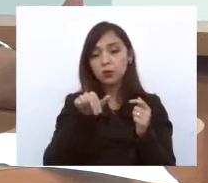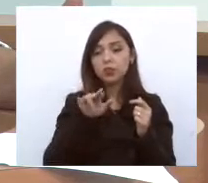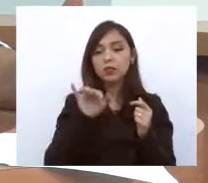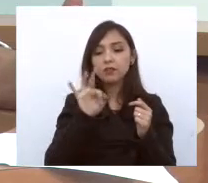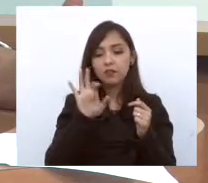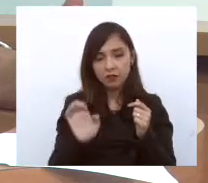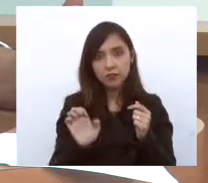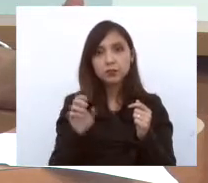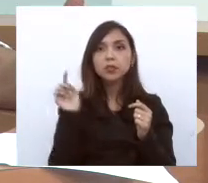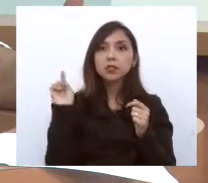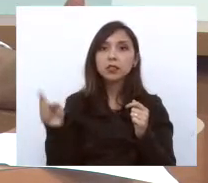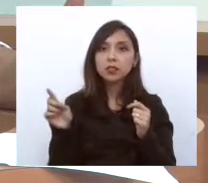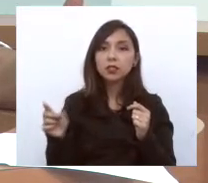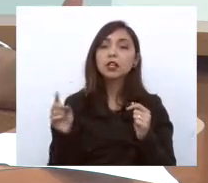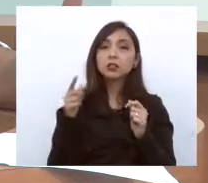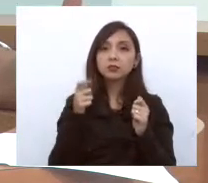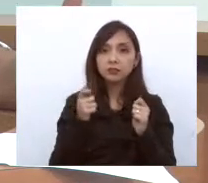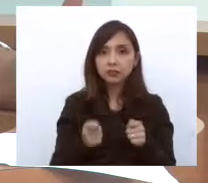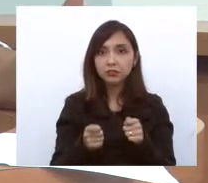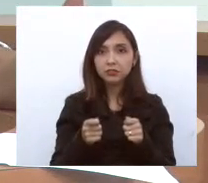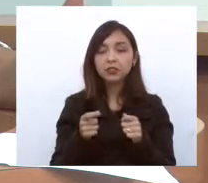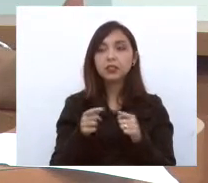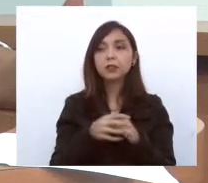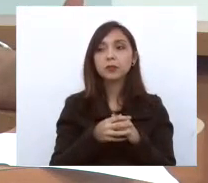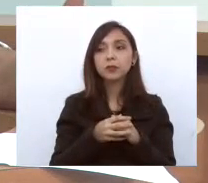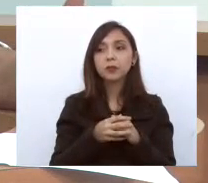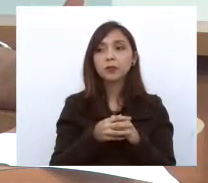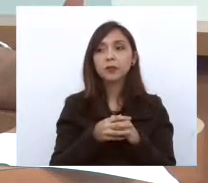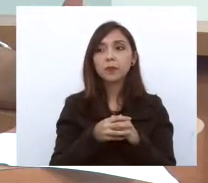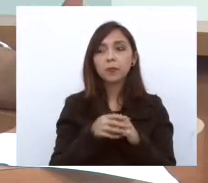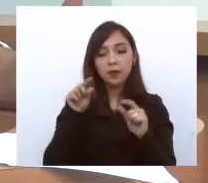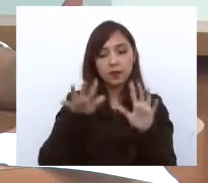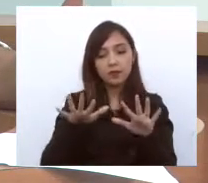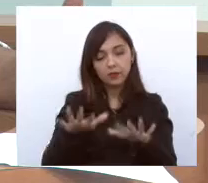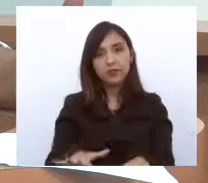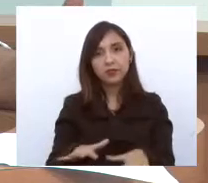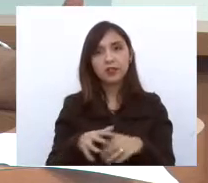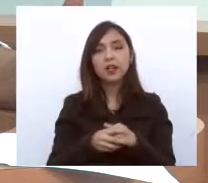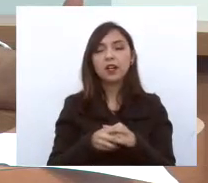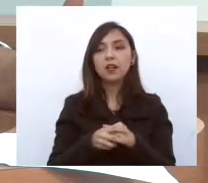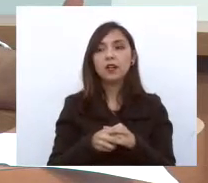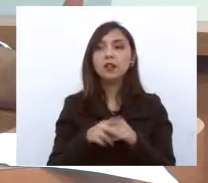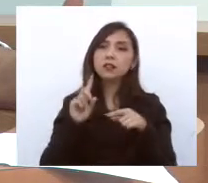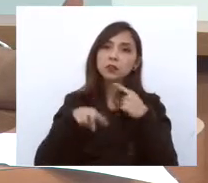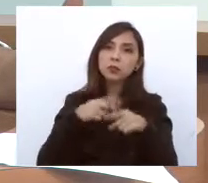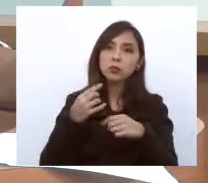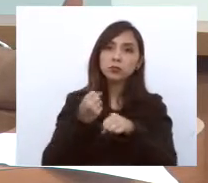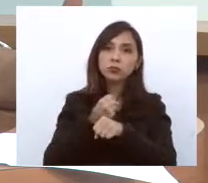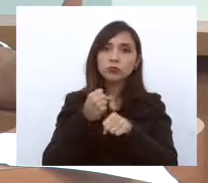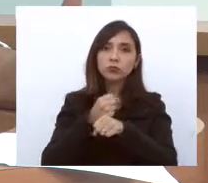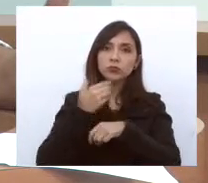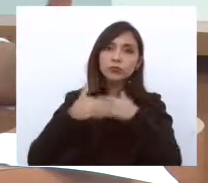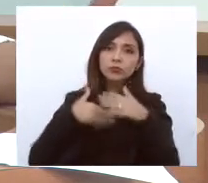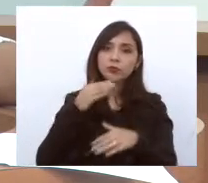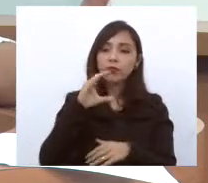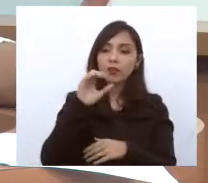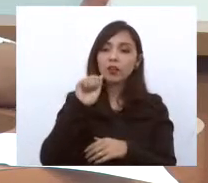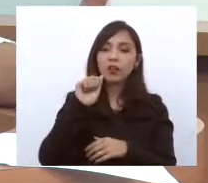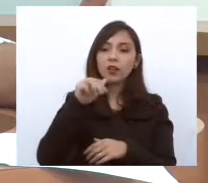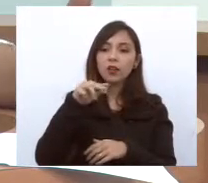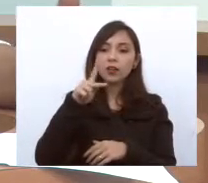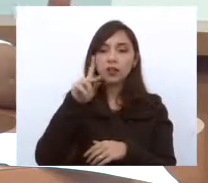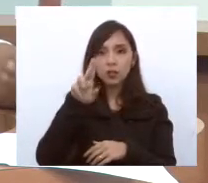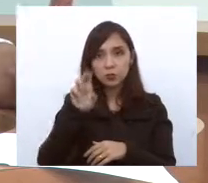E a Unifesp vai ficar aqui em Guarulhos. E foi construído um campus novo, um